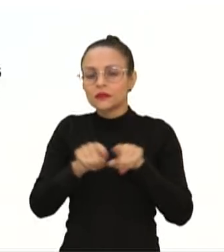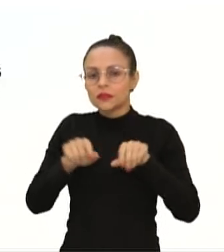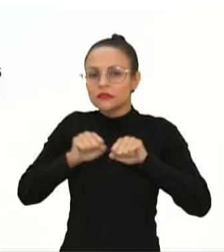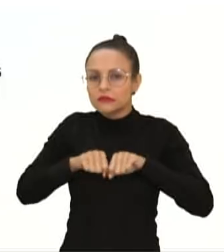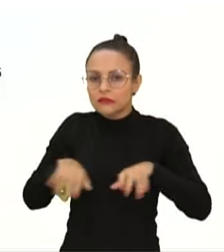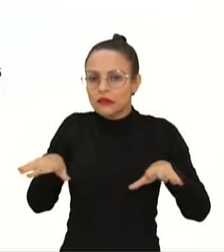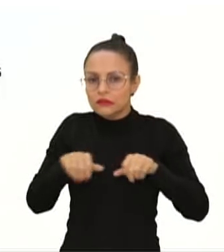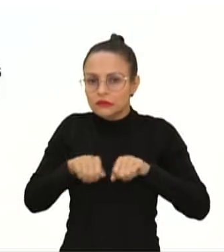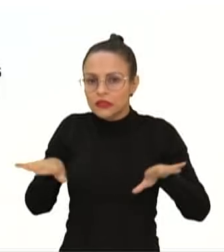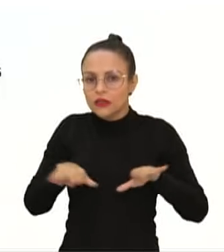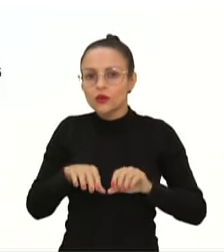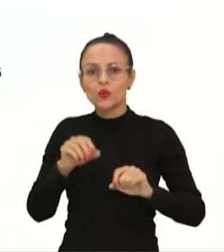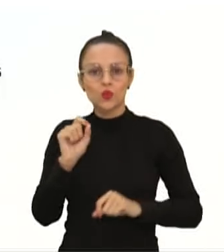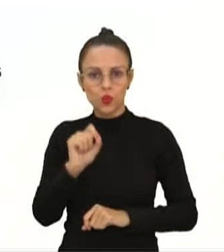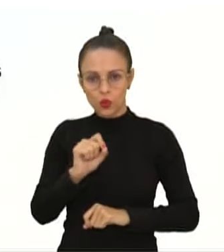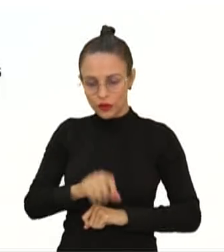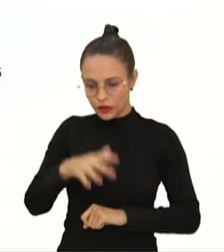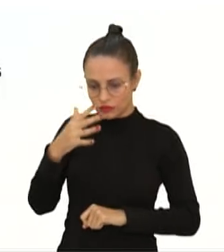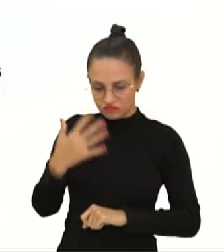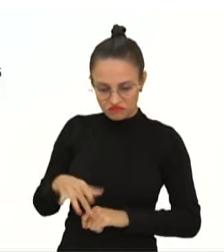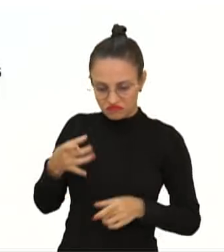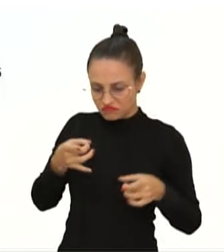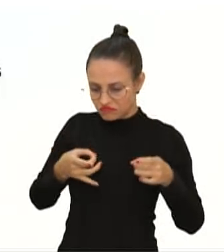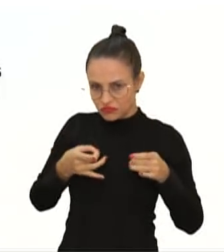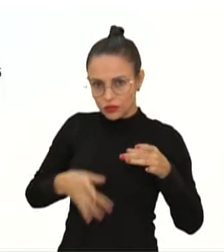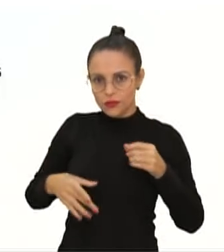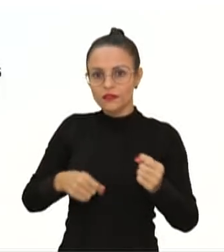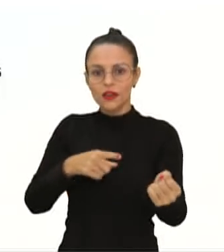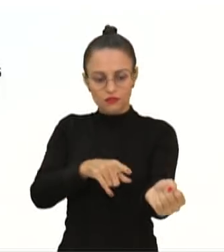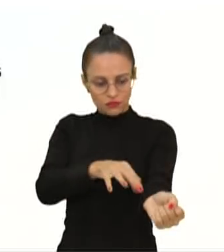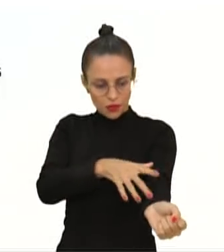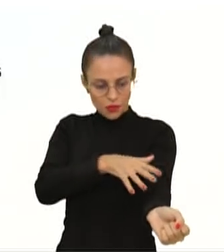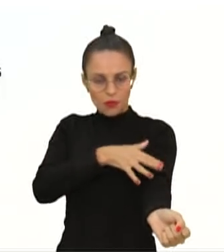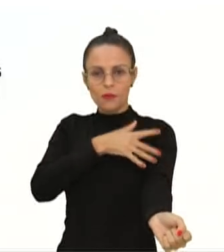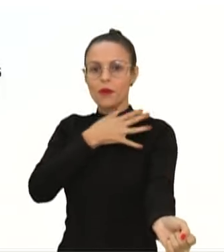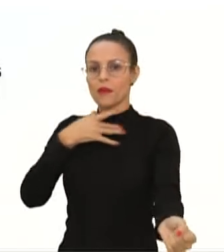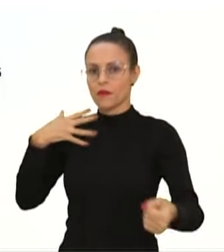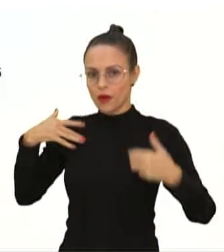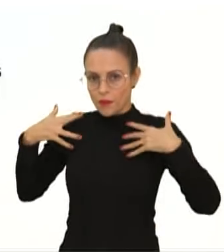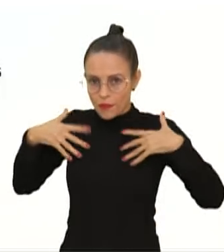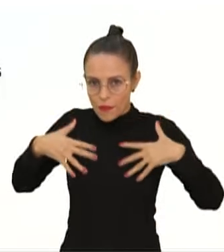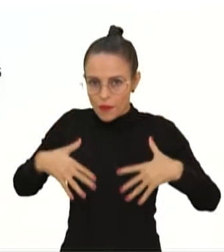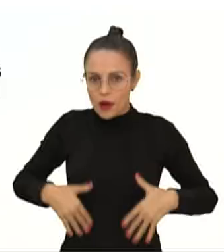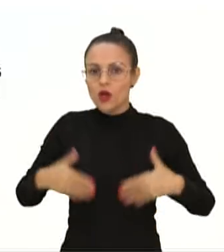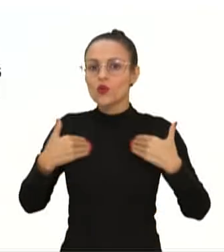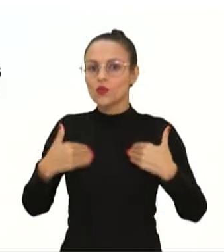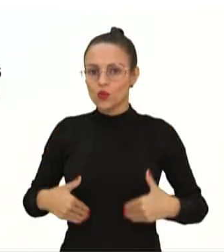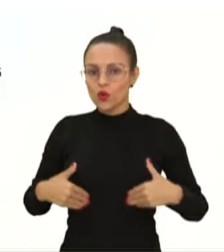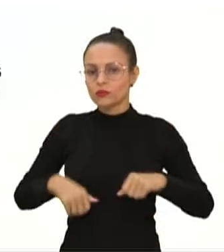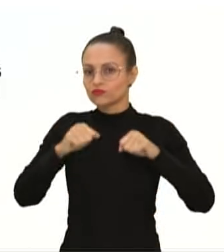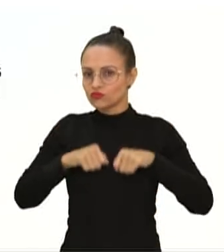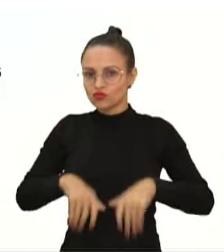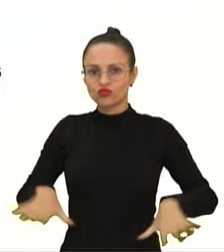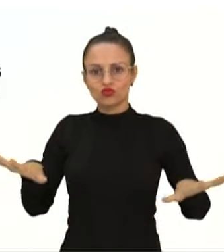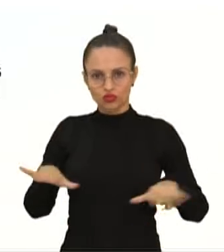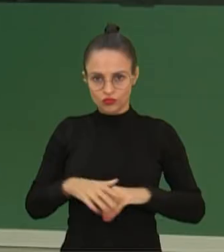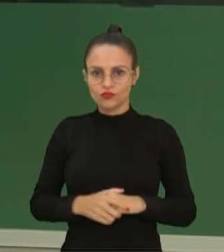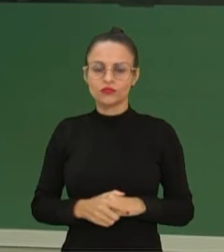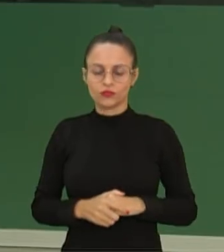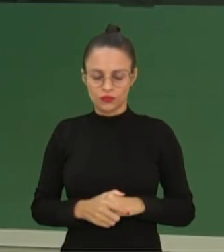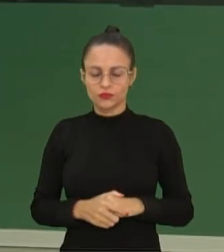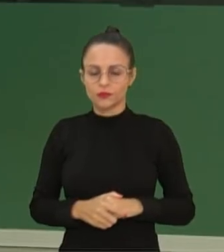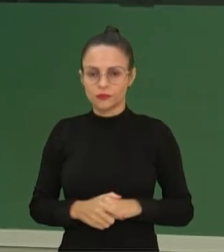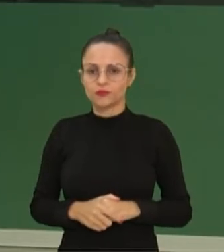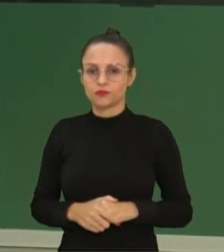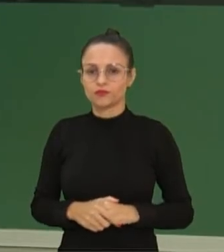aquilo que não presta mais vai circular pelo sangue, tá? Para que o nosso corpo consiga expelir, jogar fora,